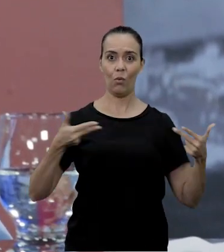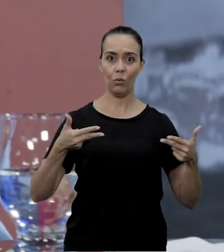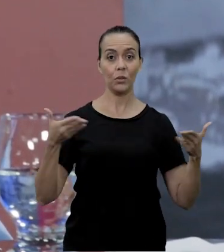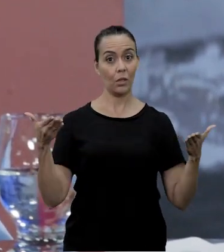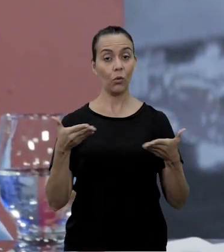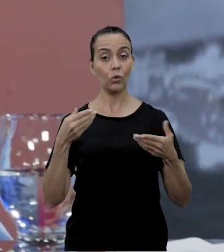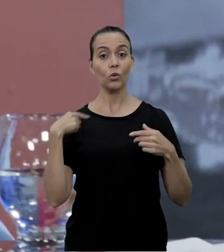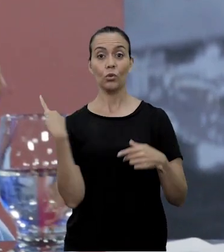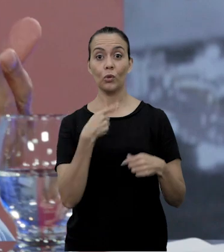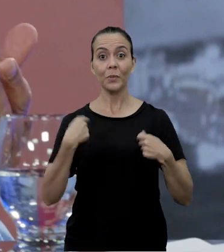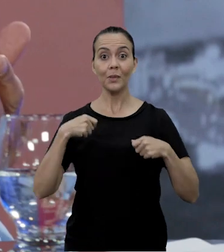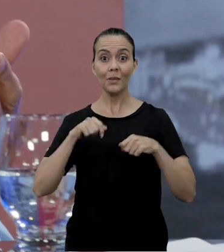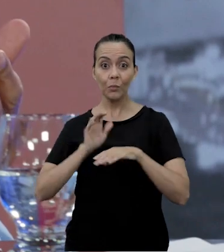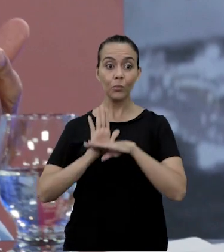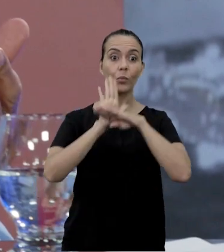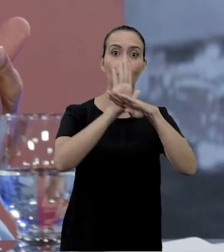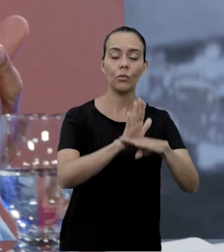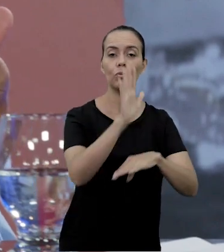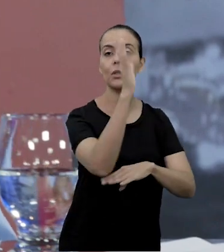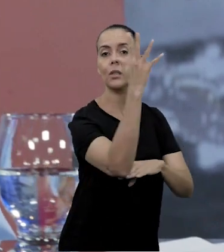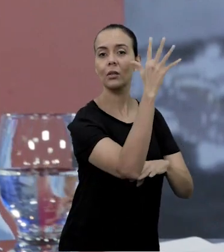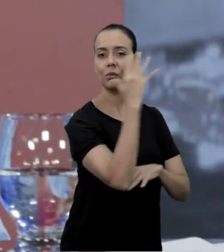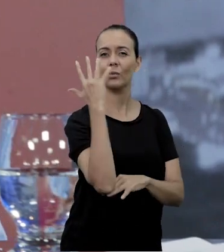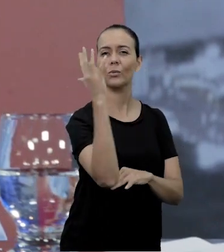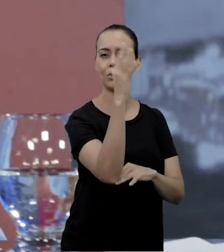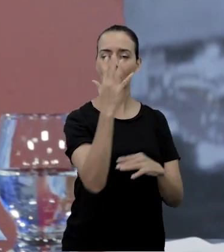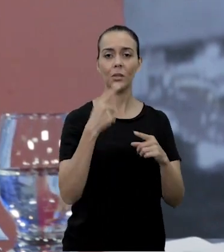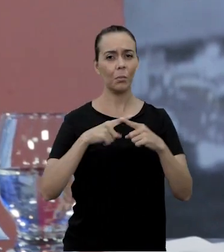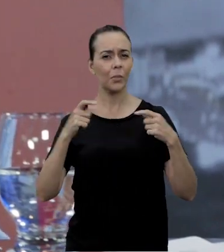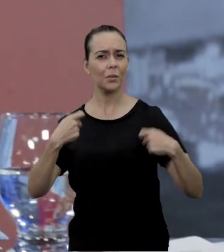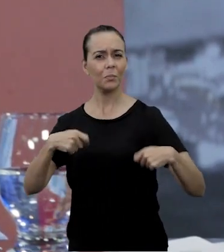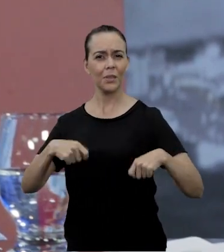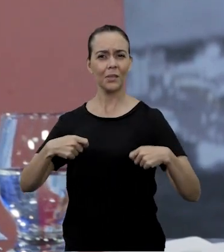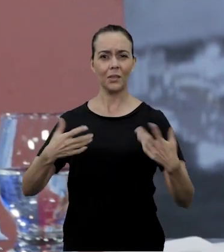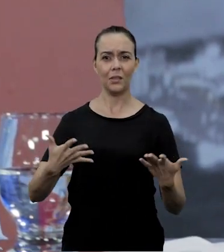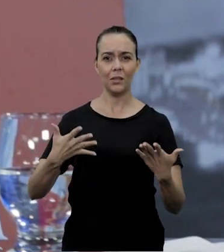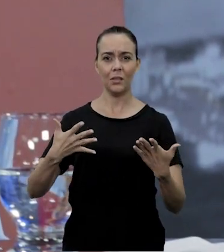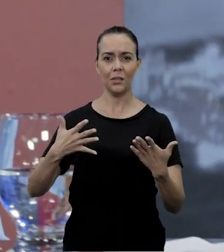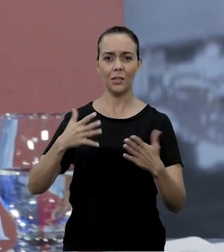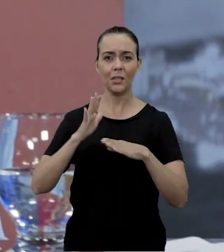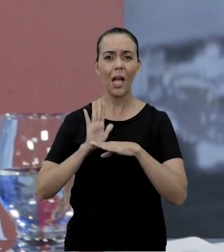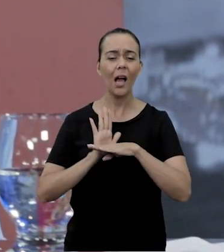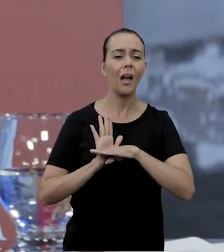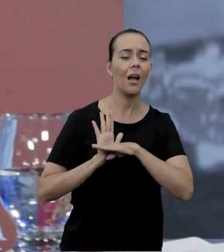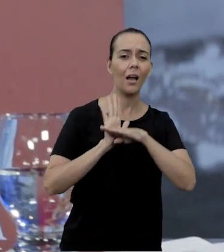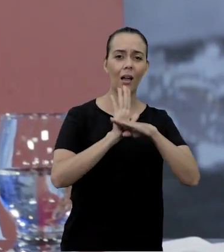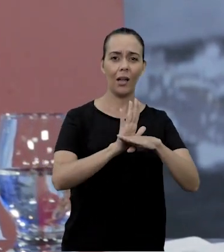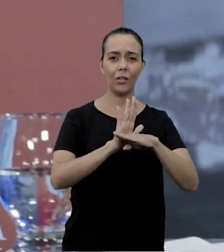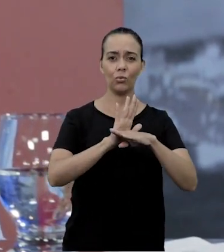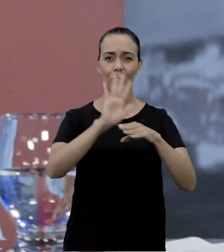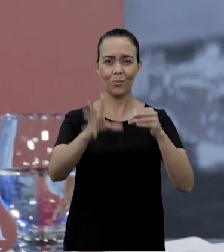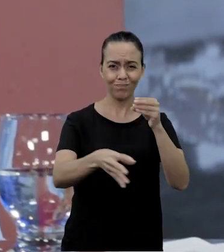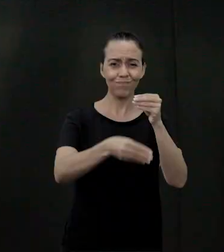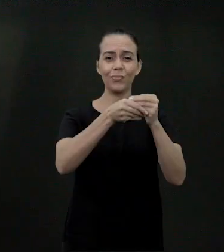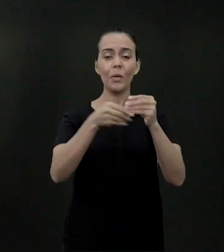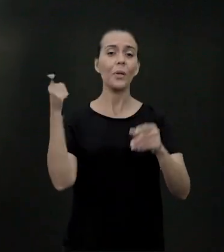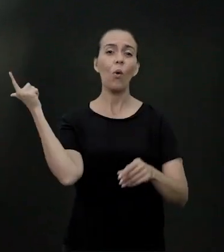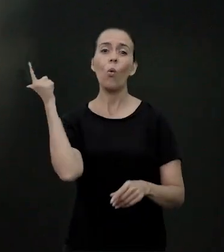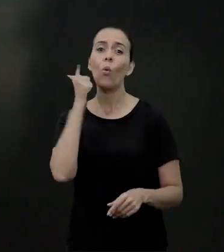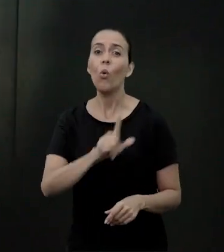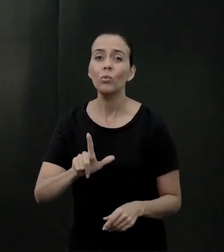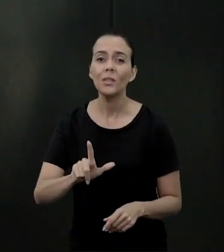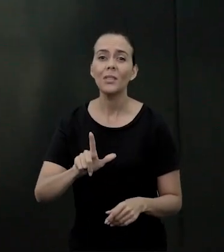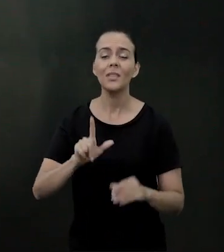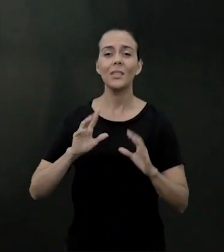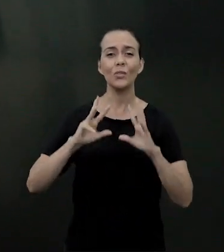serviços ecológicos, os serviços ambientais. Mas nós temos que, de alguma forma, repor esses serviços para alcançar